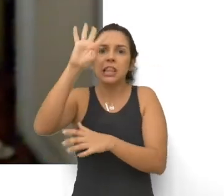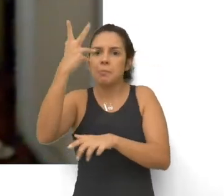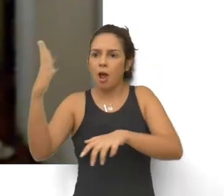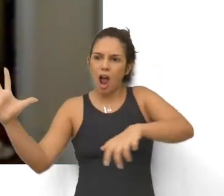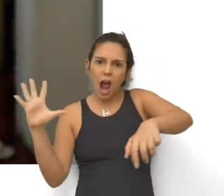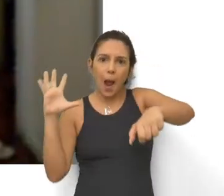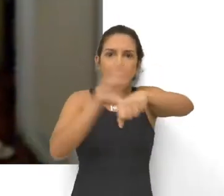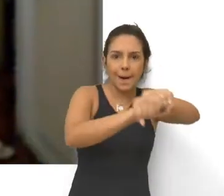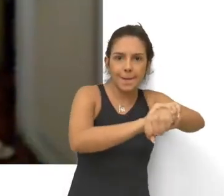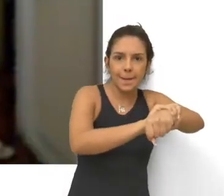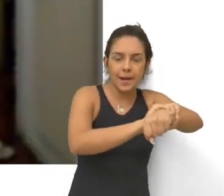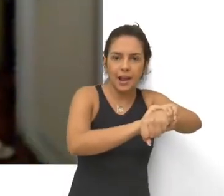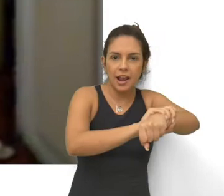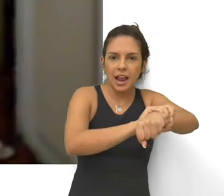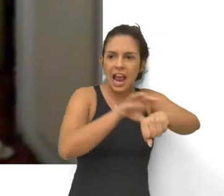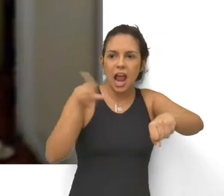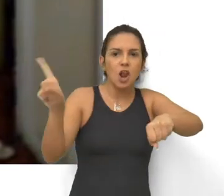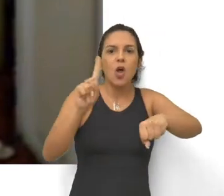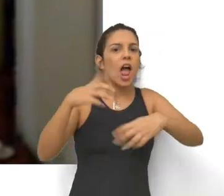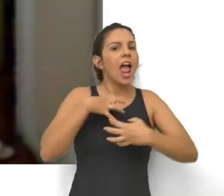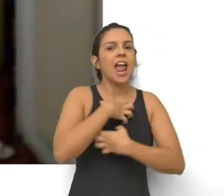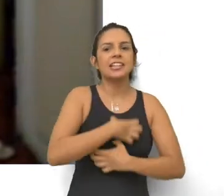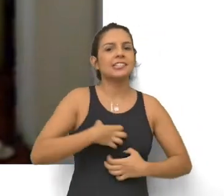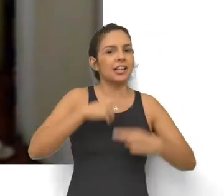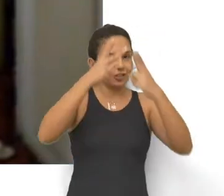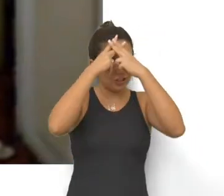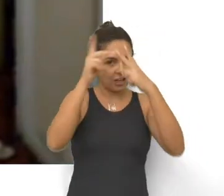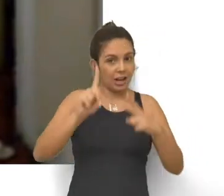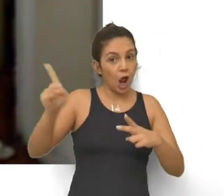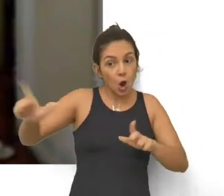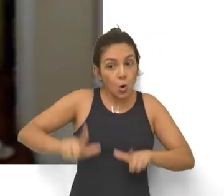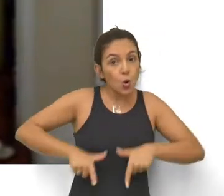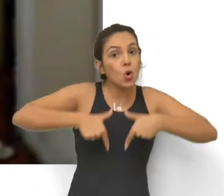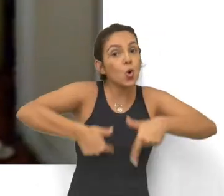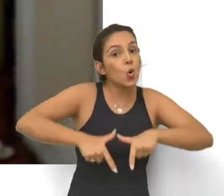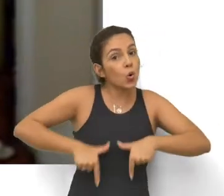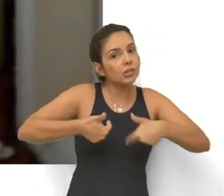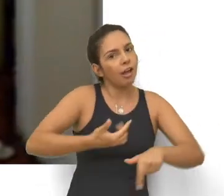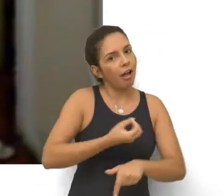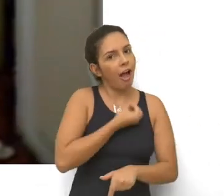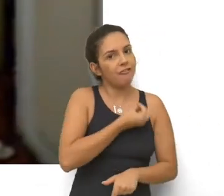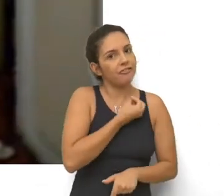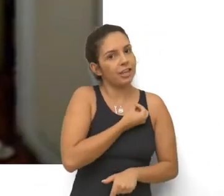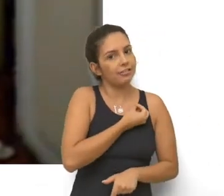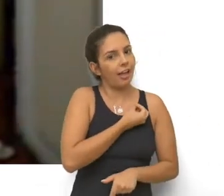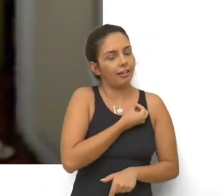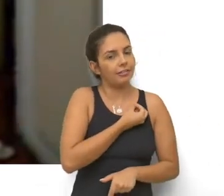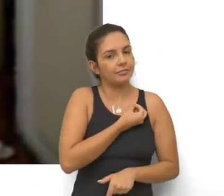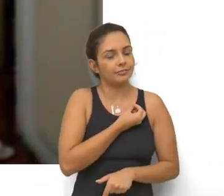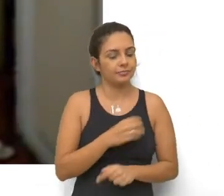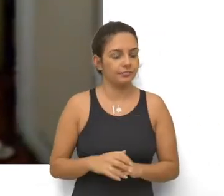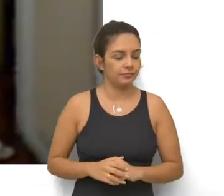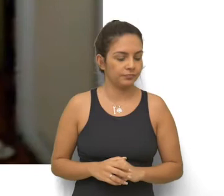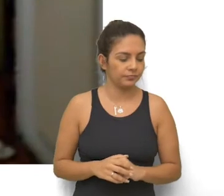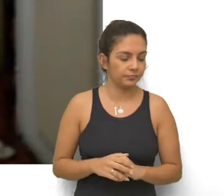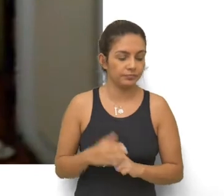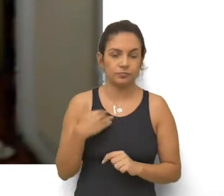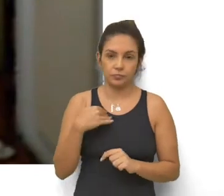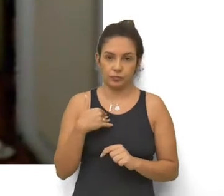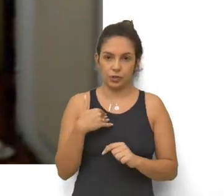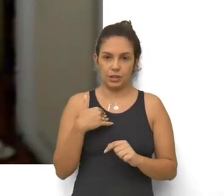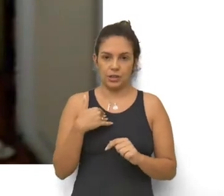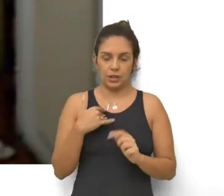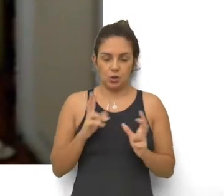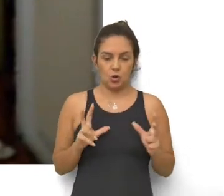acho, muito tempo depois de eu ter escrito o Ressentimento, a partir de entre 2012 e 2014, eu integrei a Comissão da